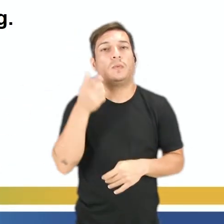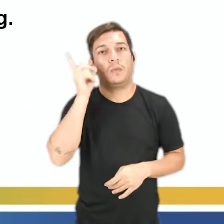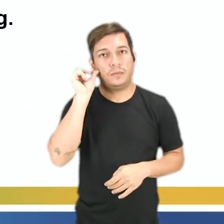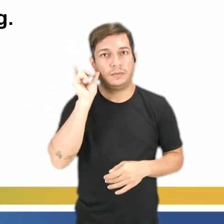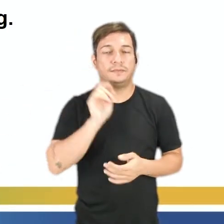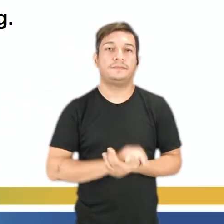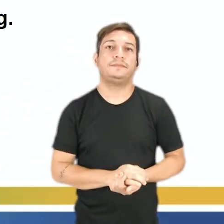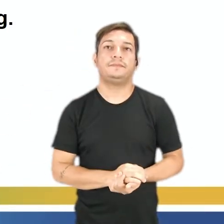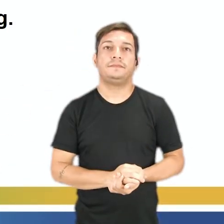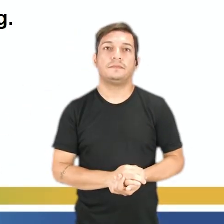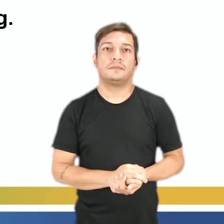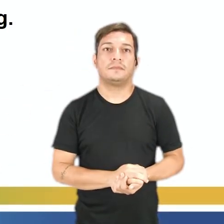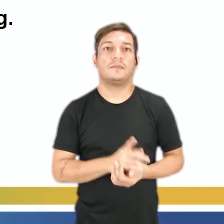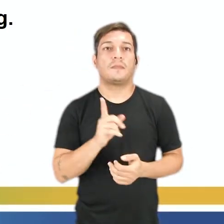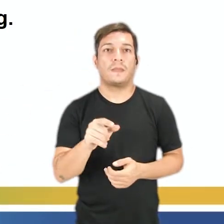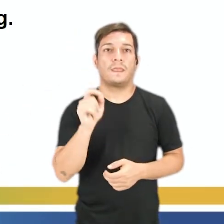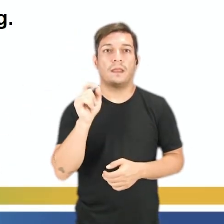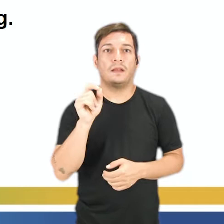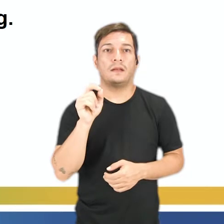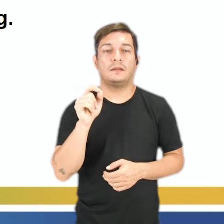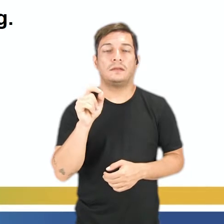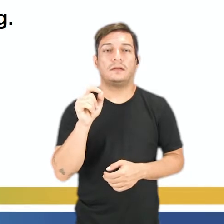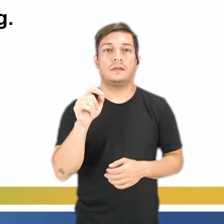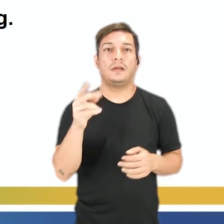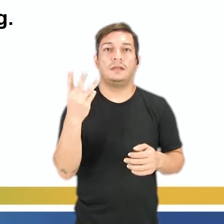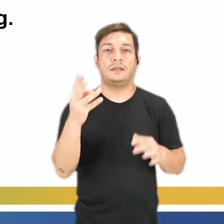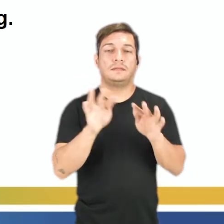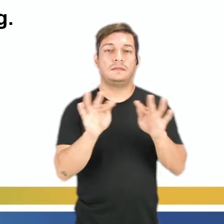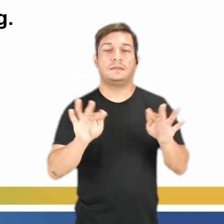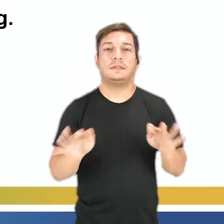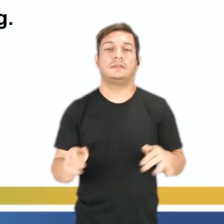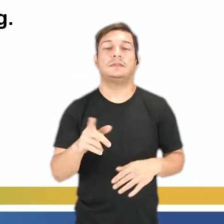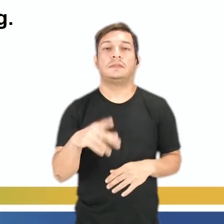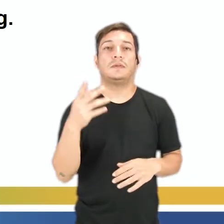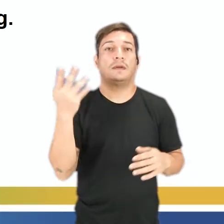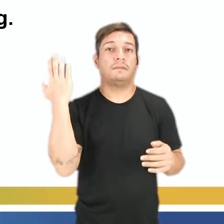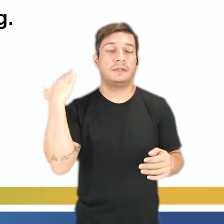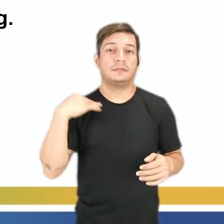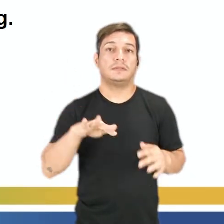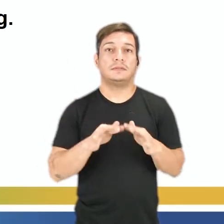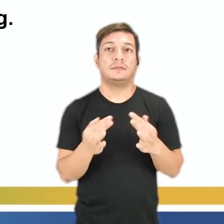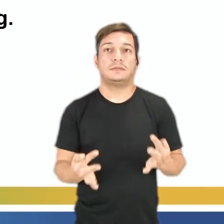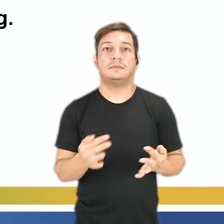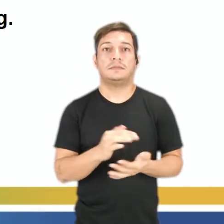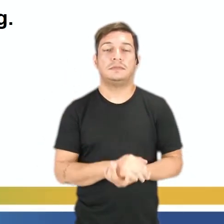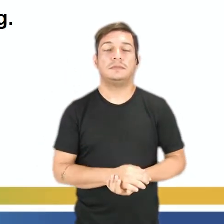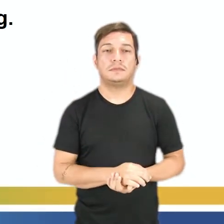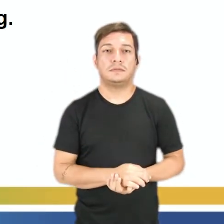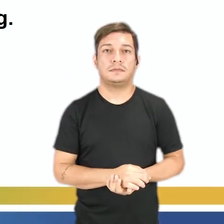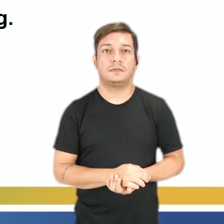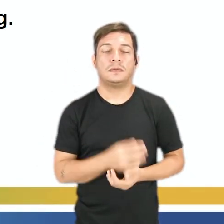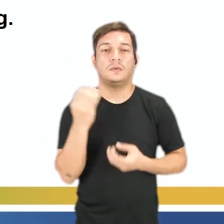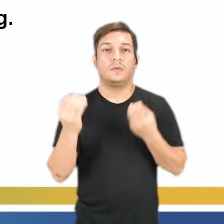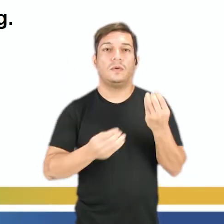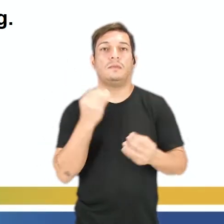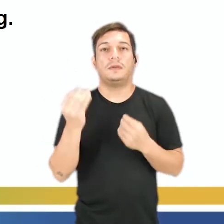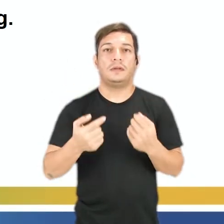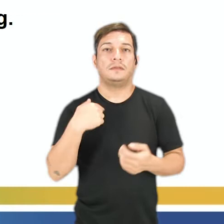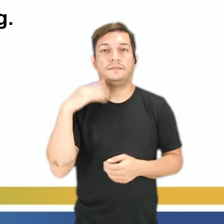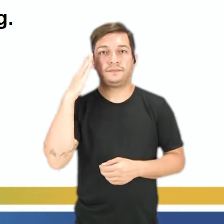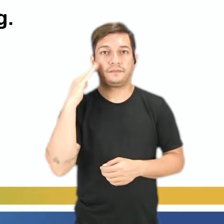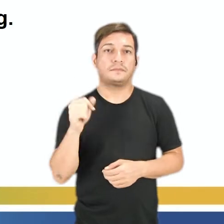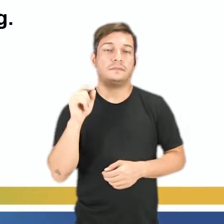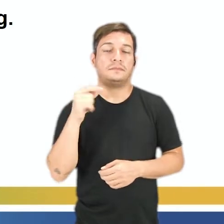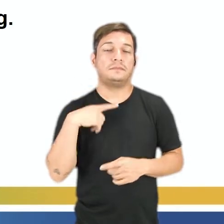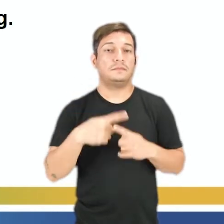ontem, tá? Então, essas 3 frases, elas estão no passado simples. Como é que eu sei?